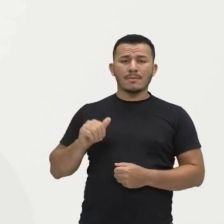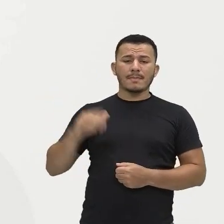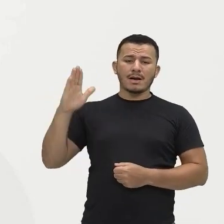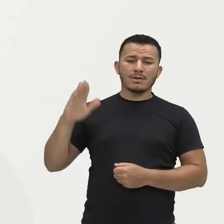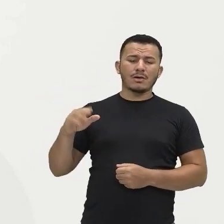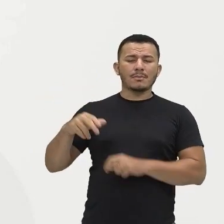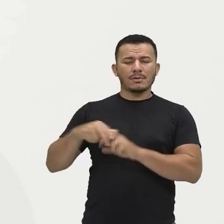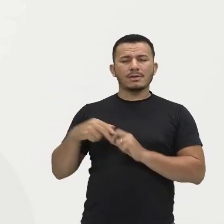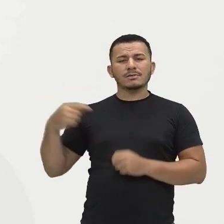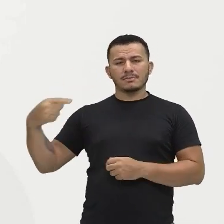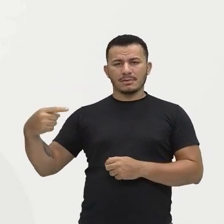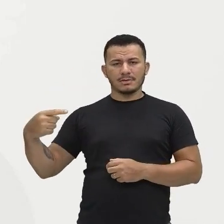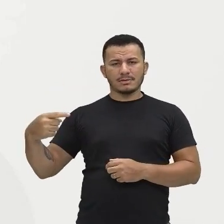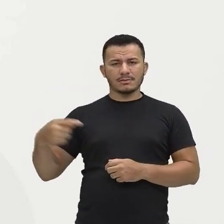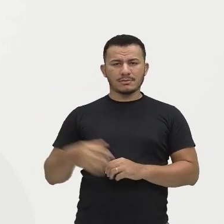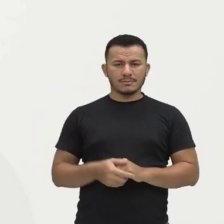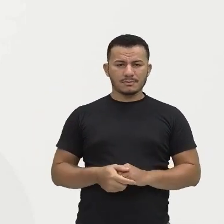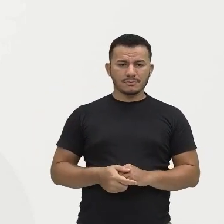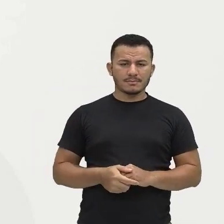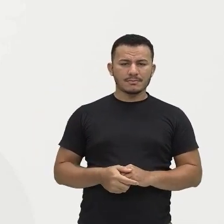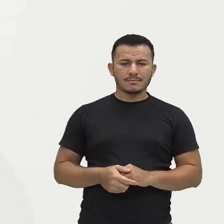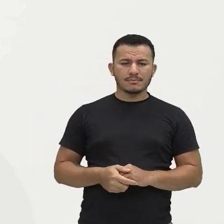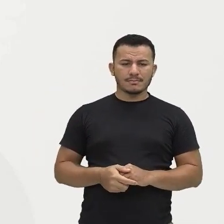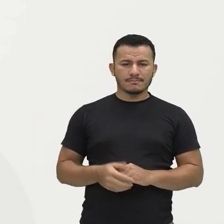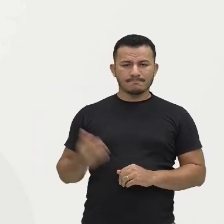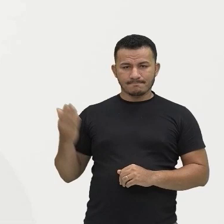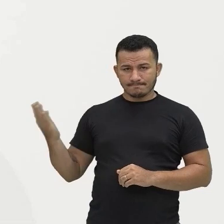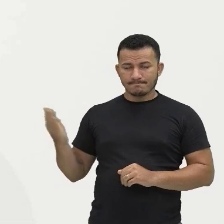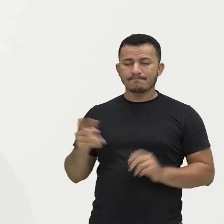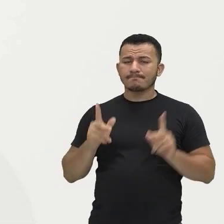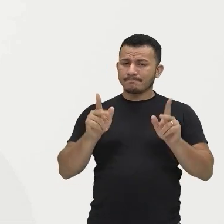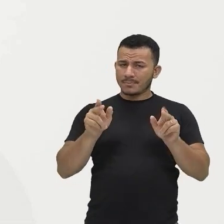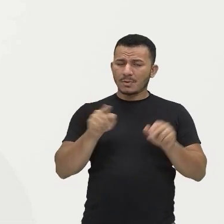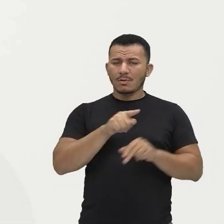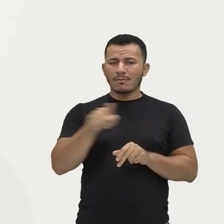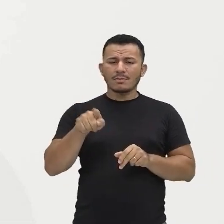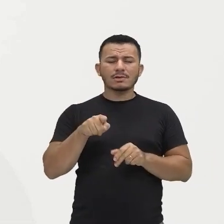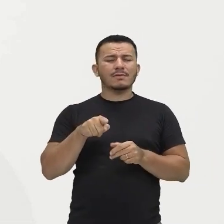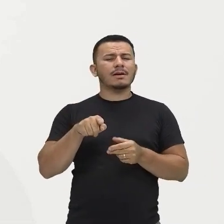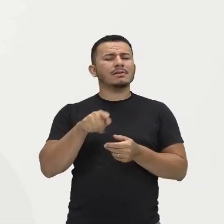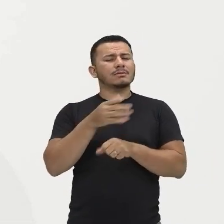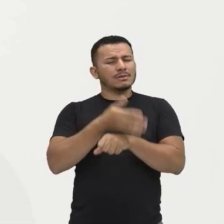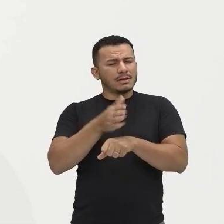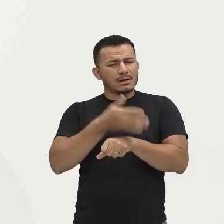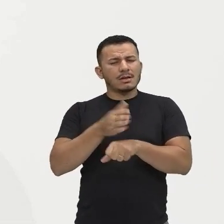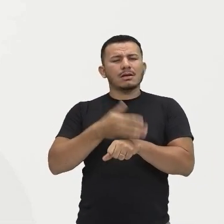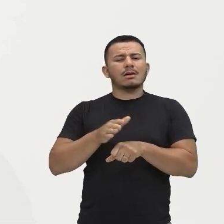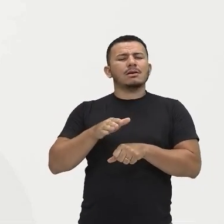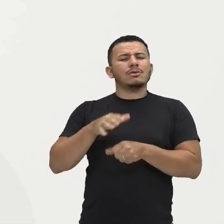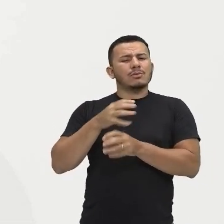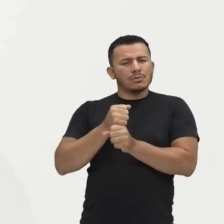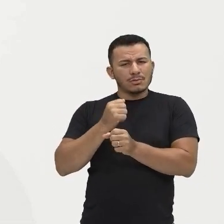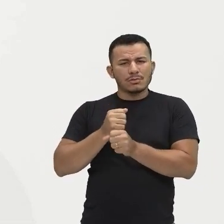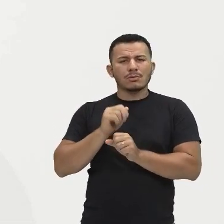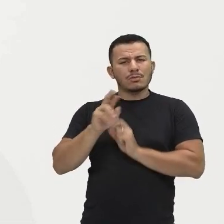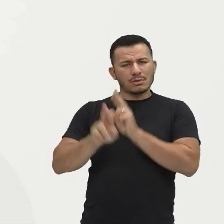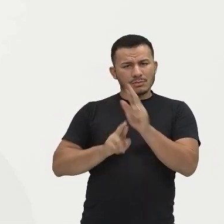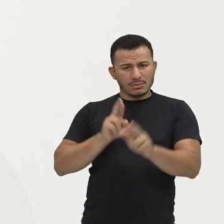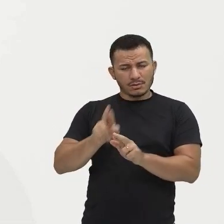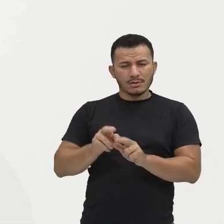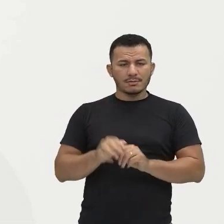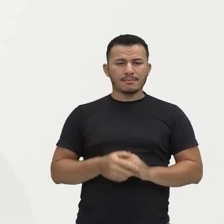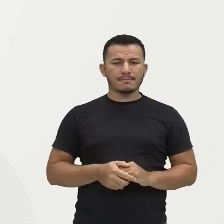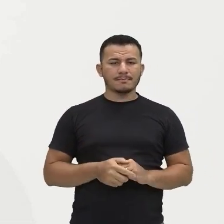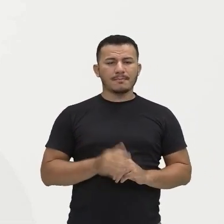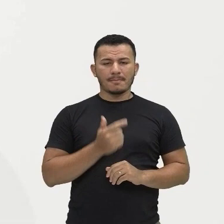o sinal do 13. Então, é desse jeito que você trabalha essas situações quando tem muito. Vamos ver